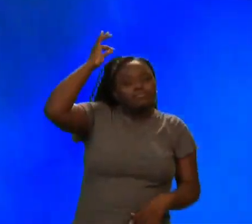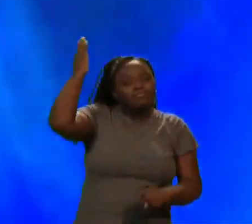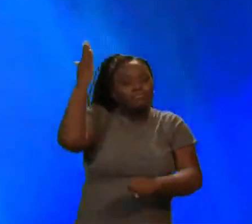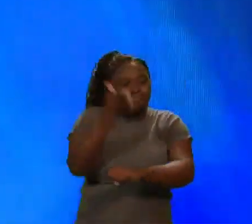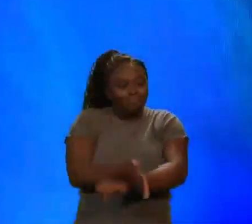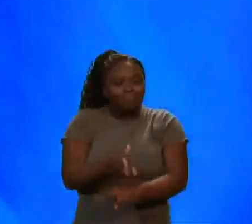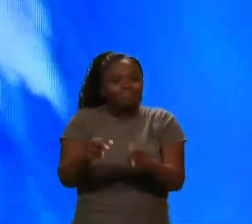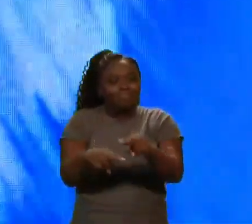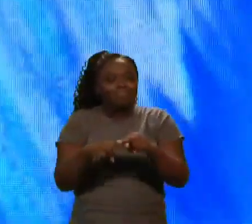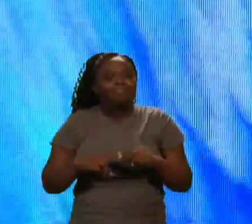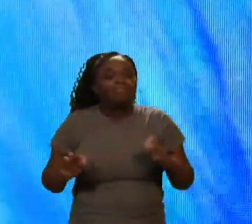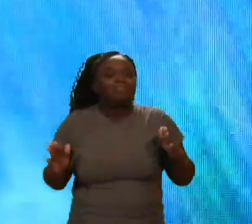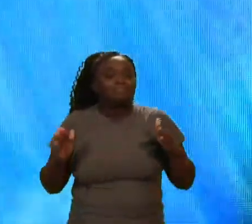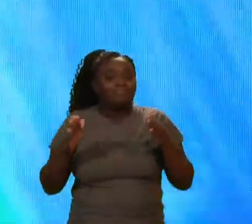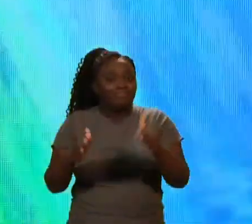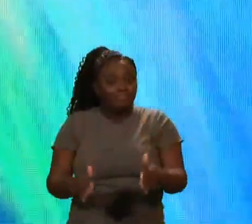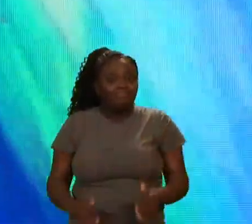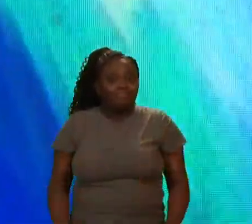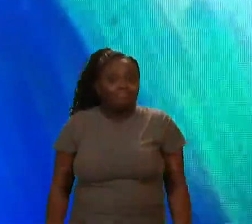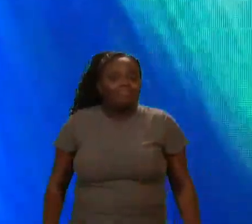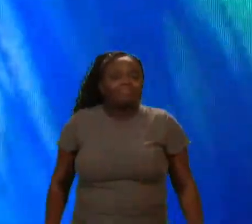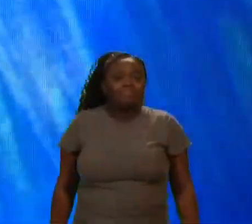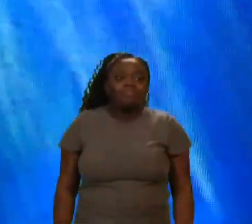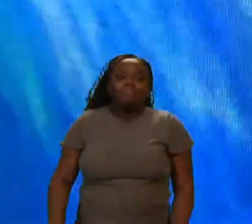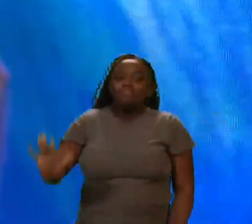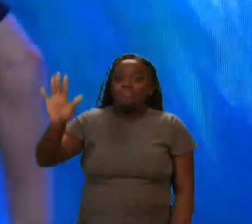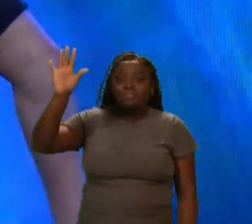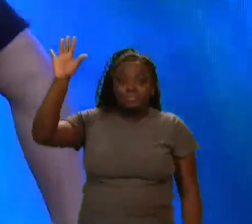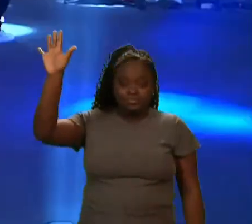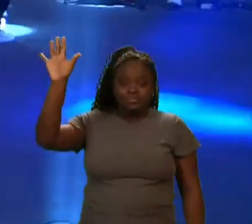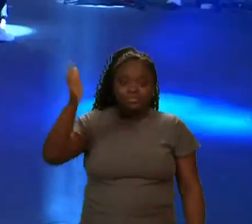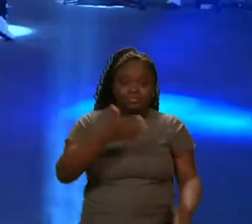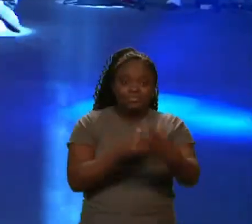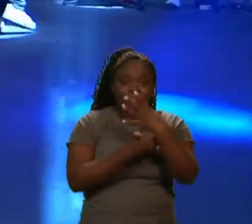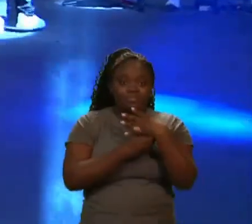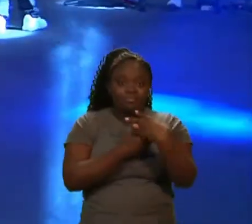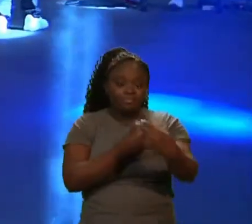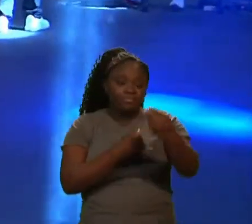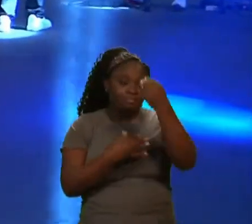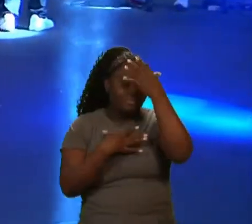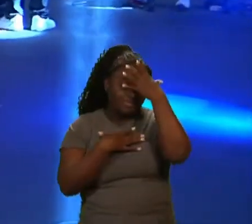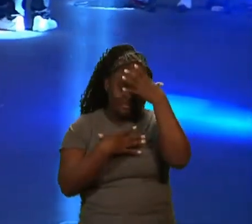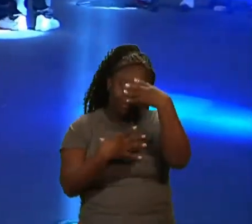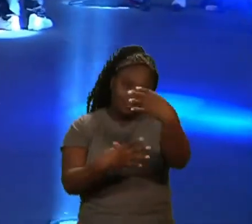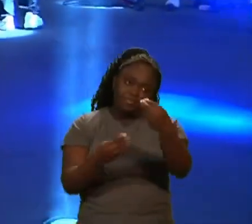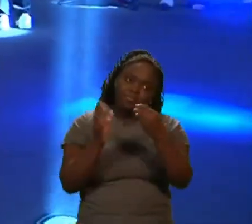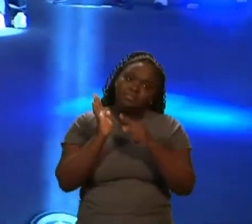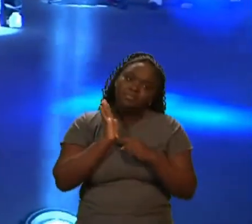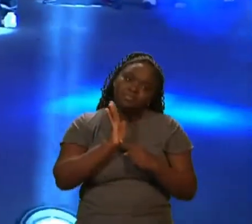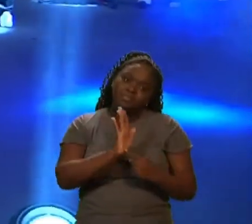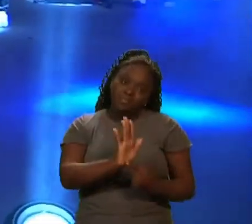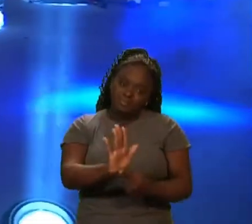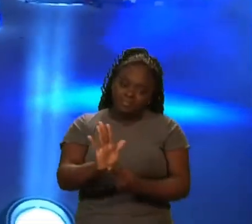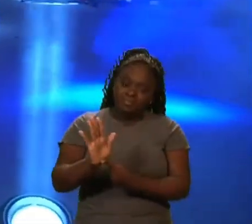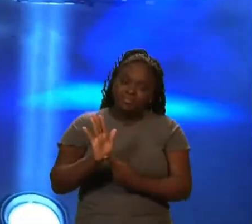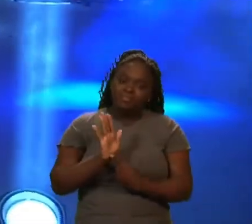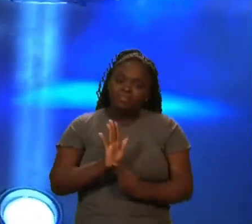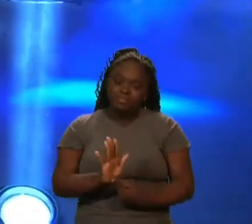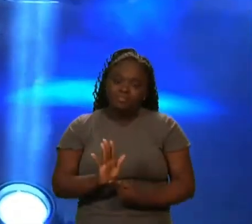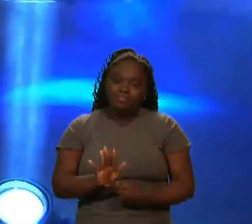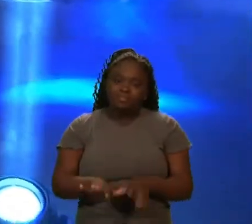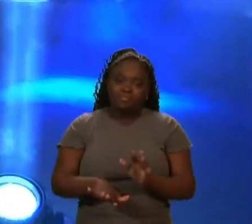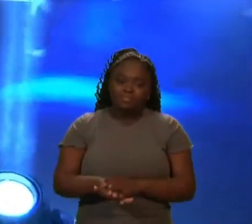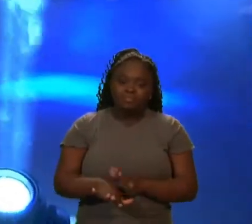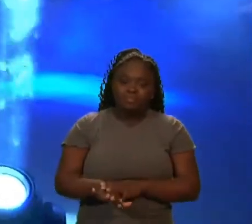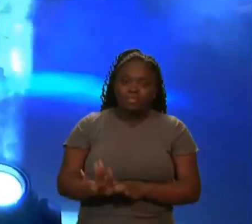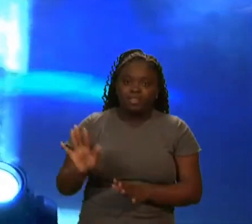chegou. Pegue as suas mãos e diga: Yahvé se manifestará. Coloca a tua mão sobre a cabeça do teu